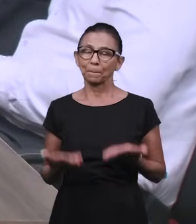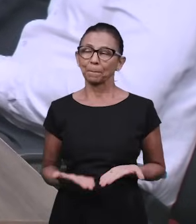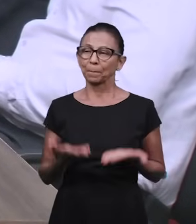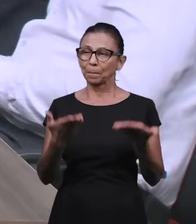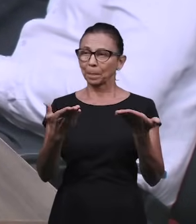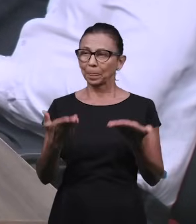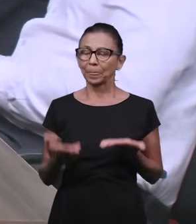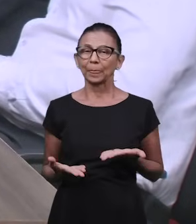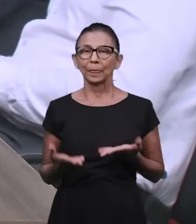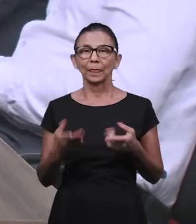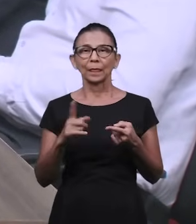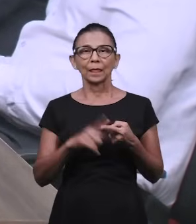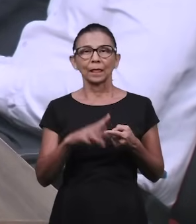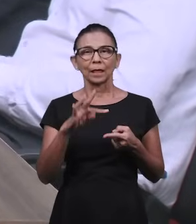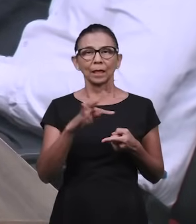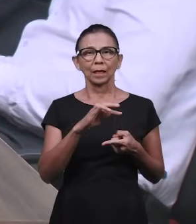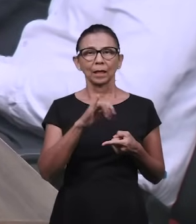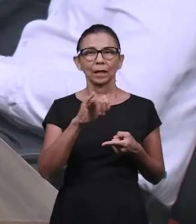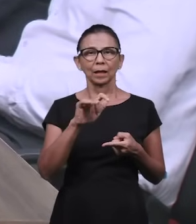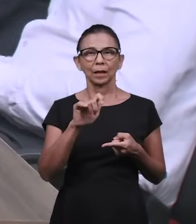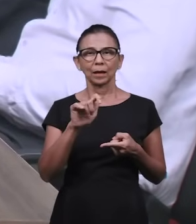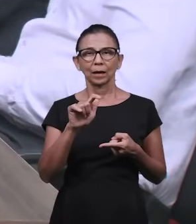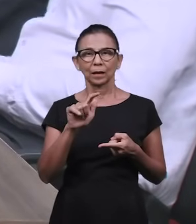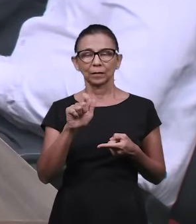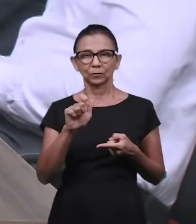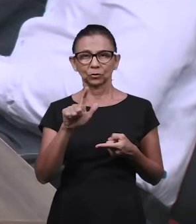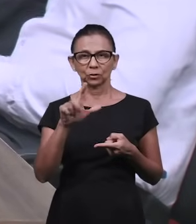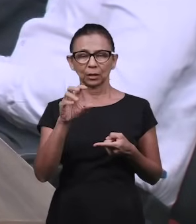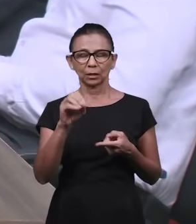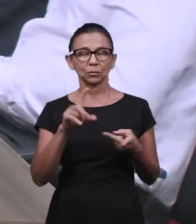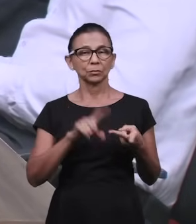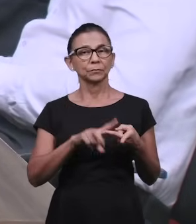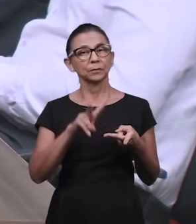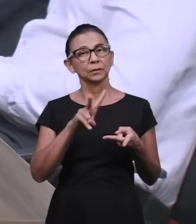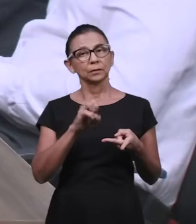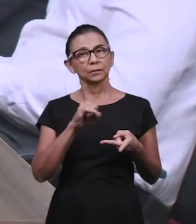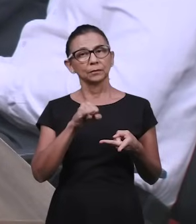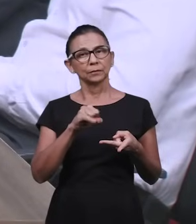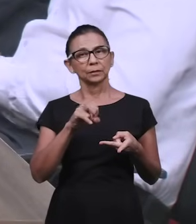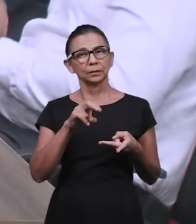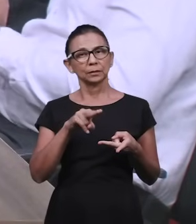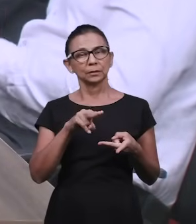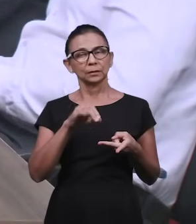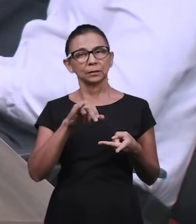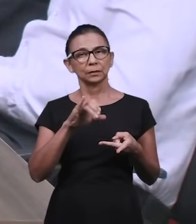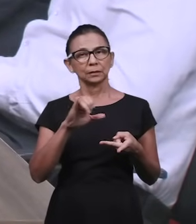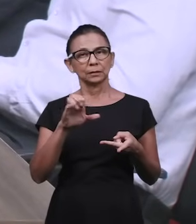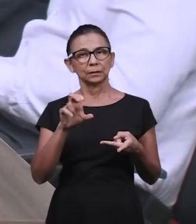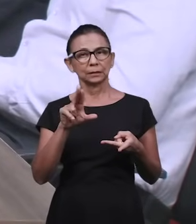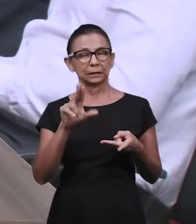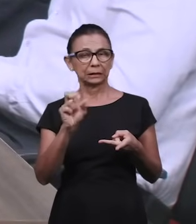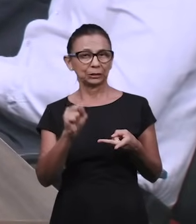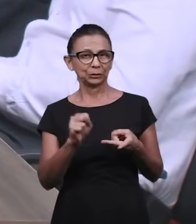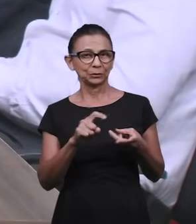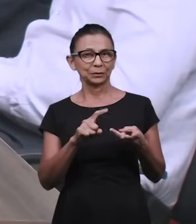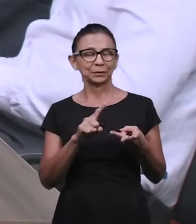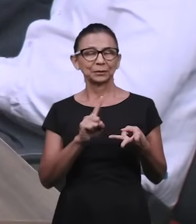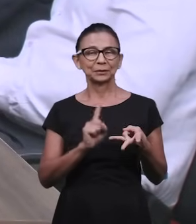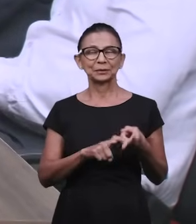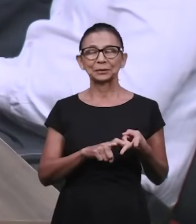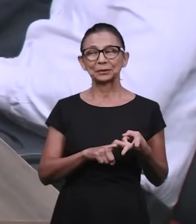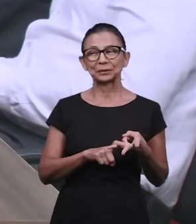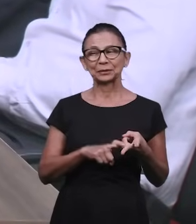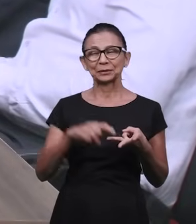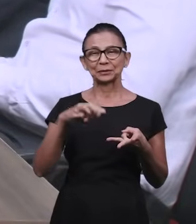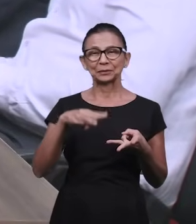do Senhor. Amém, paz do Senhor, os irmãos. Irmão Vinícius, paz do Senhor. Paz do Senhor, os irmãos, paz do Senhor, os irmãos que nos